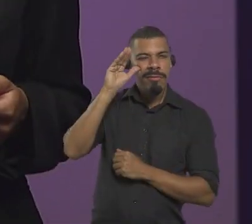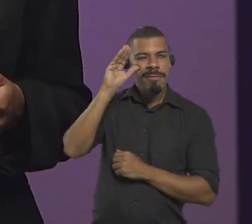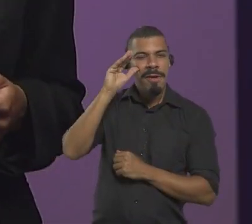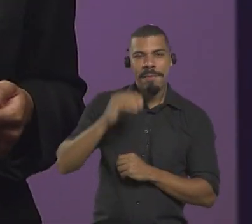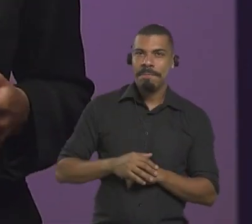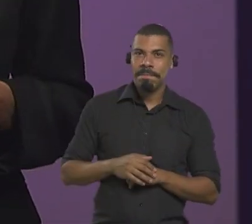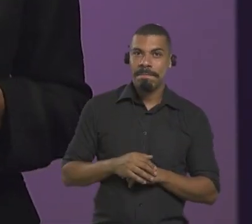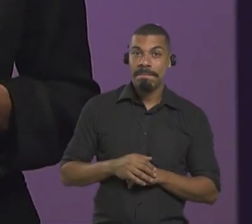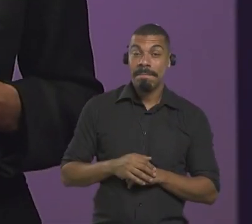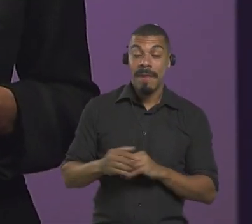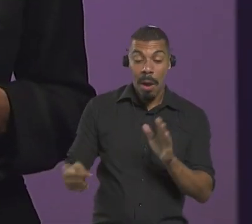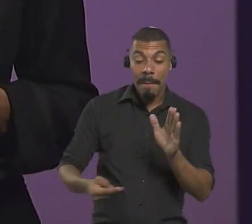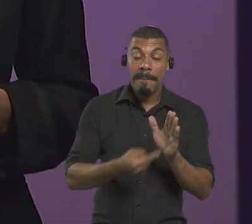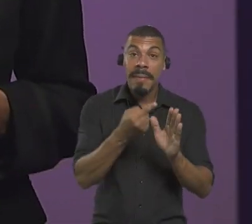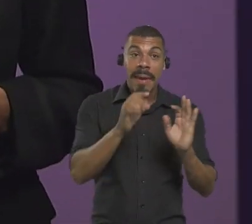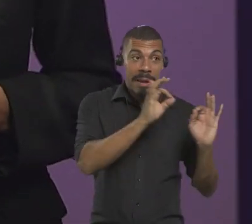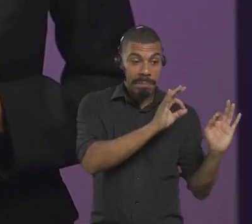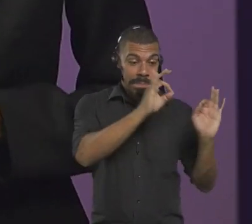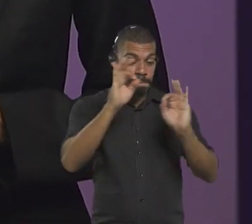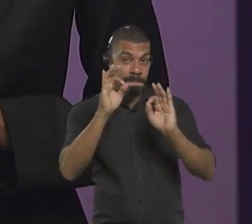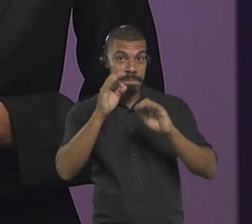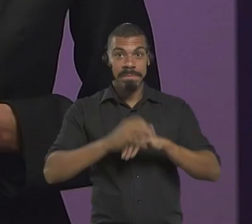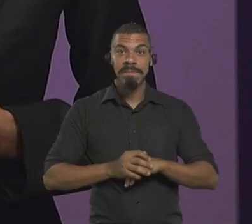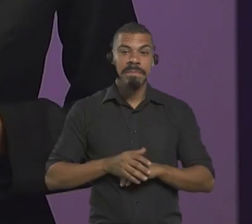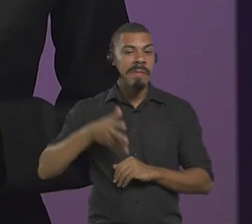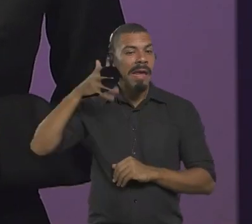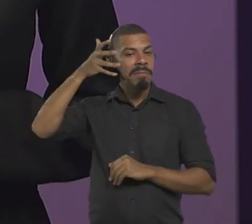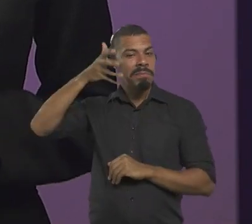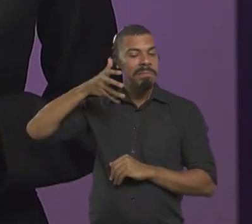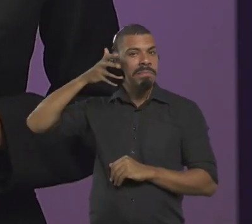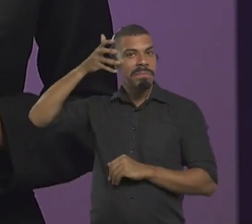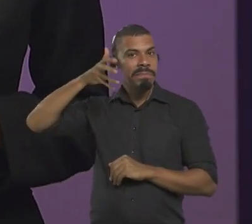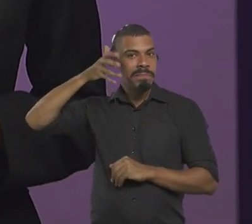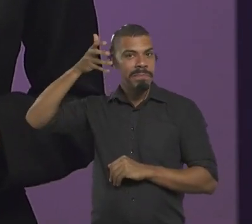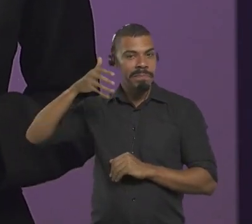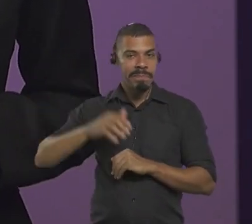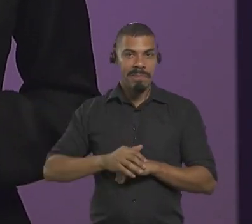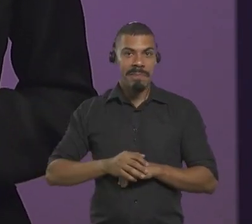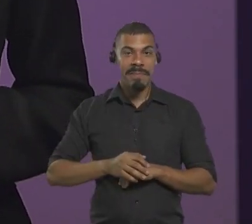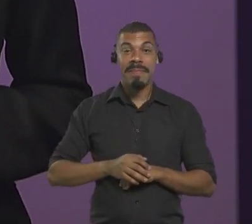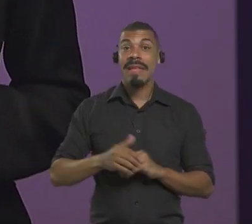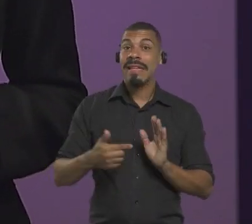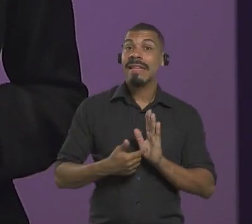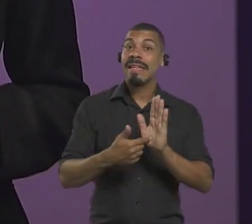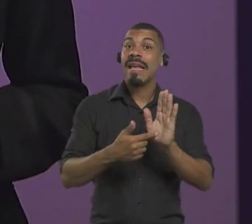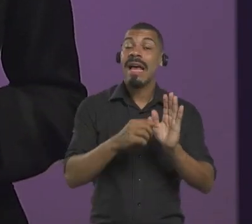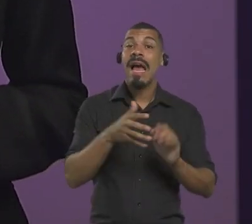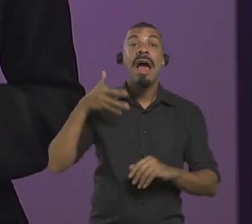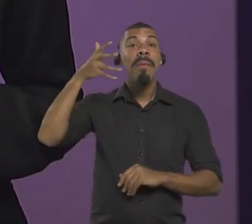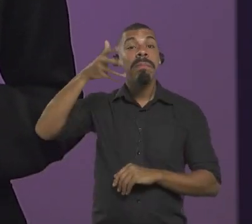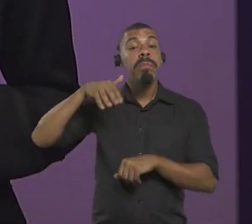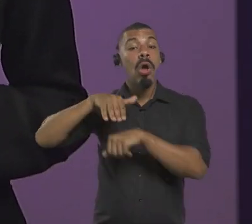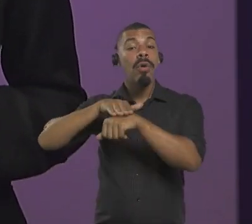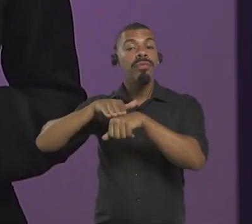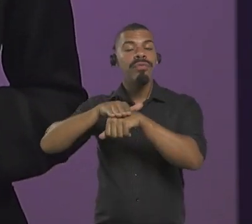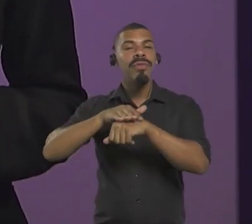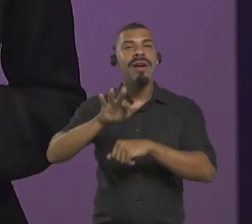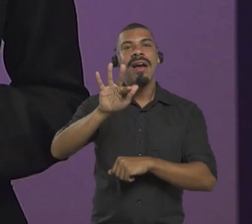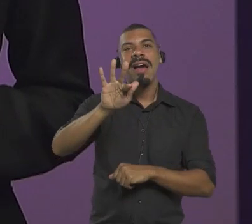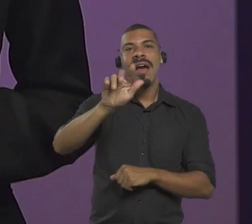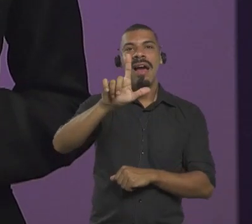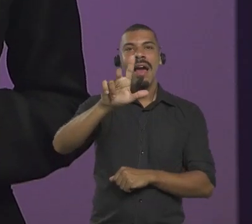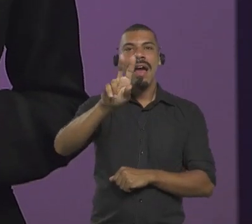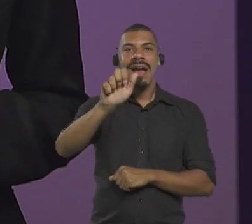Agora bora para o nosso primeiro painel? A Mack Nóbrega, que é colunista de Universa, vai comandar a conversa com Flávia